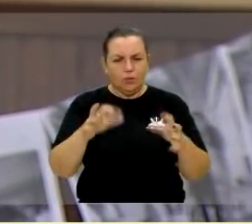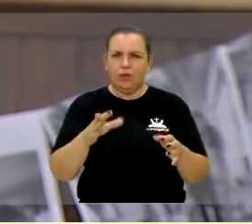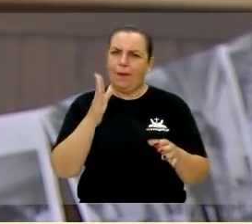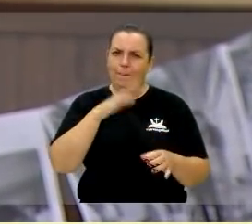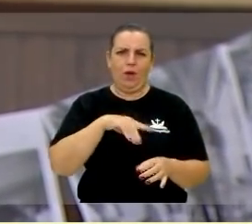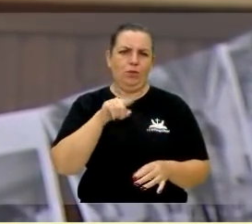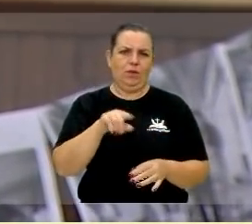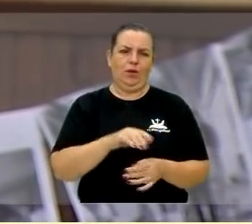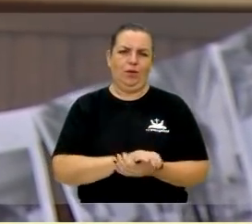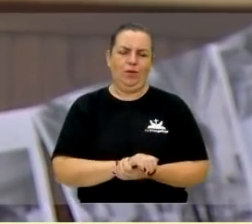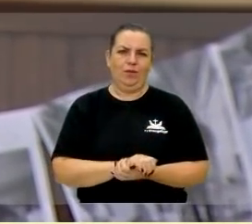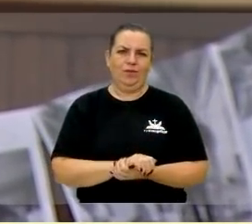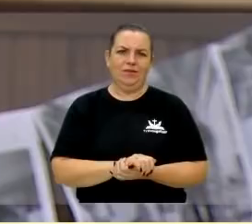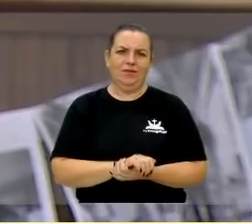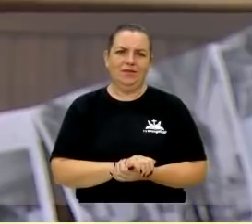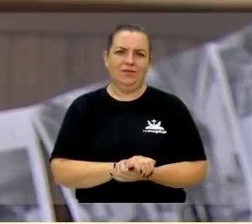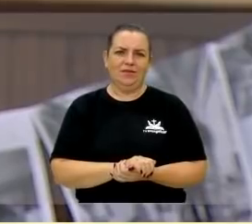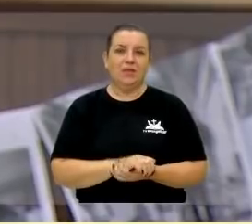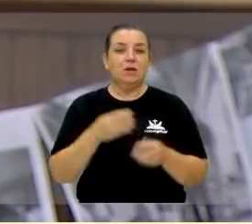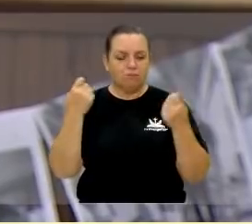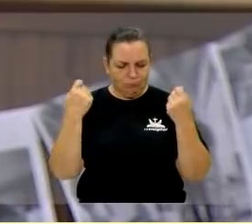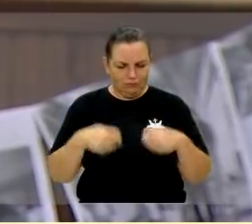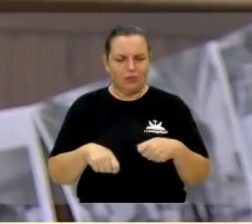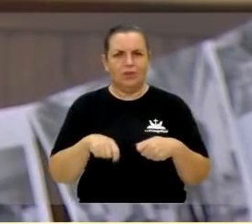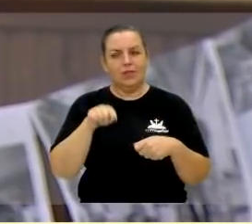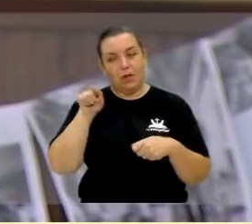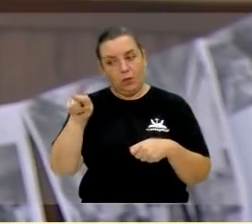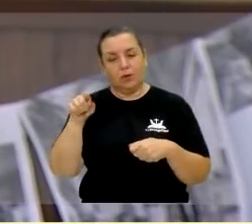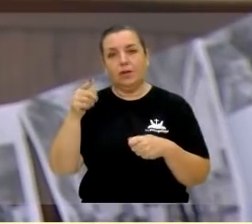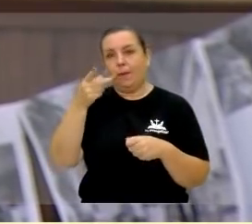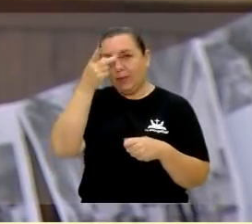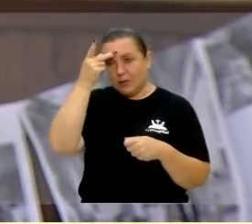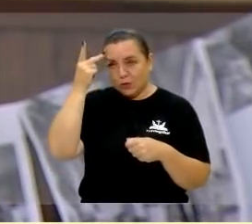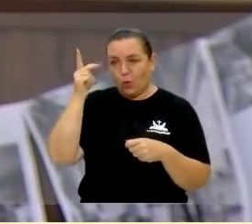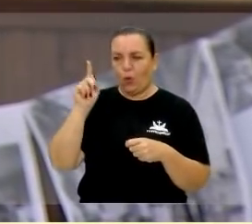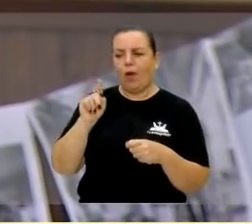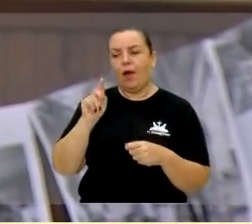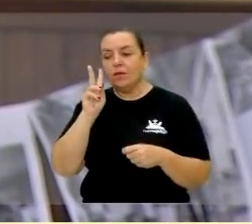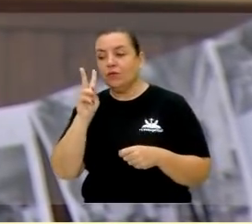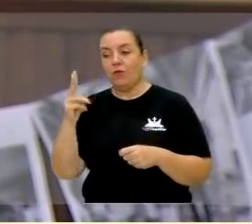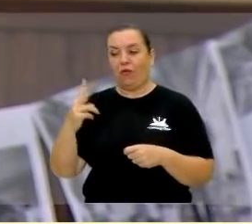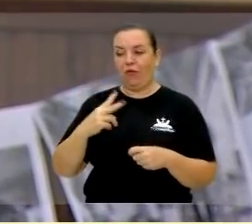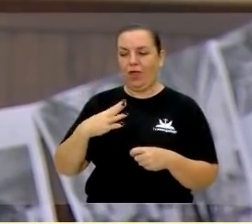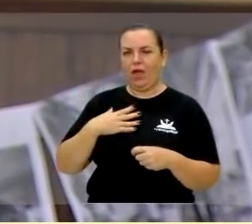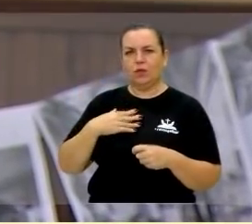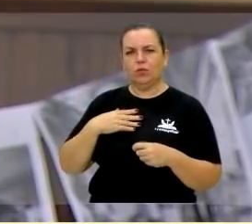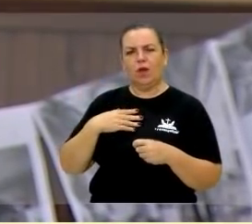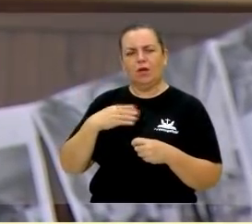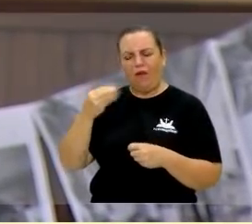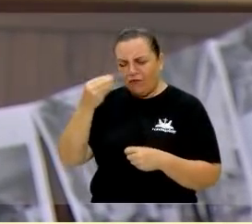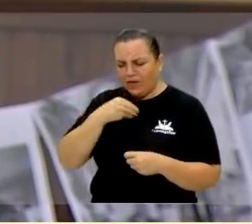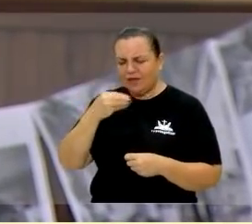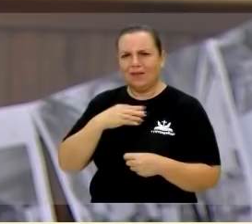E que é capaz, a outra pessoa, de ver a sua miséria.